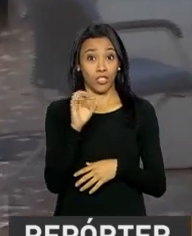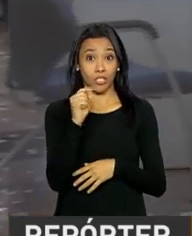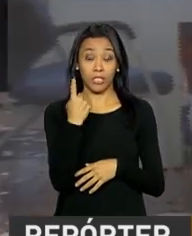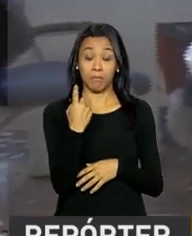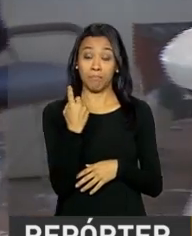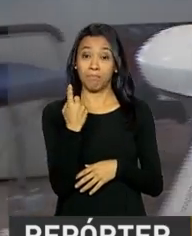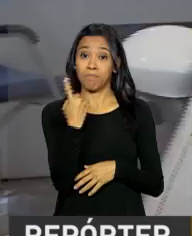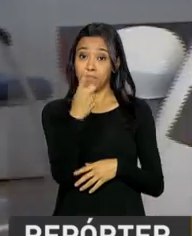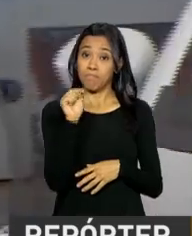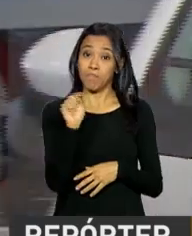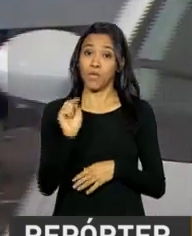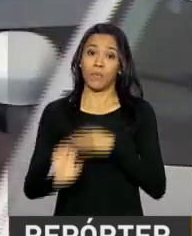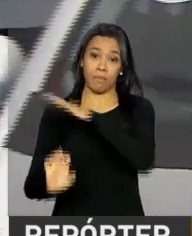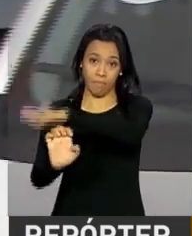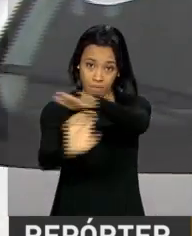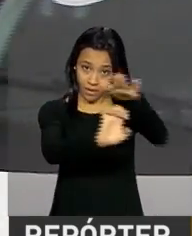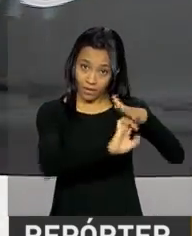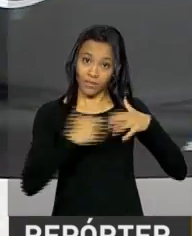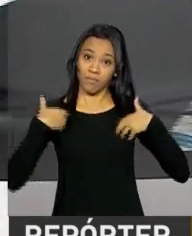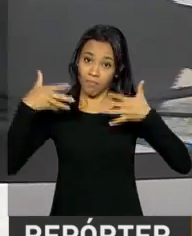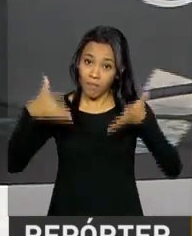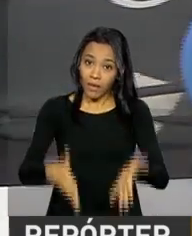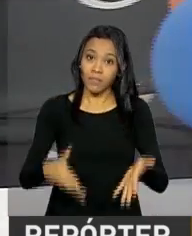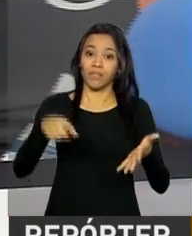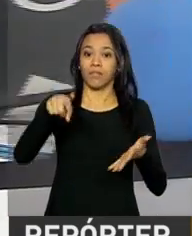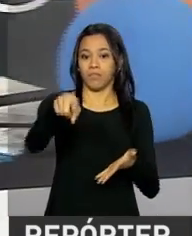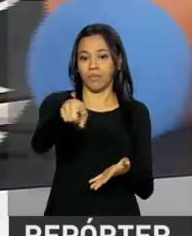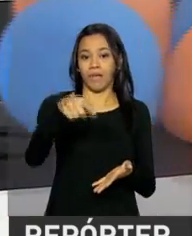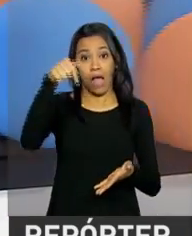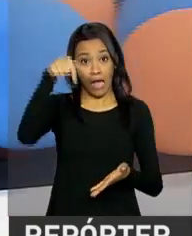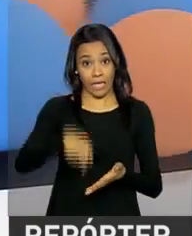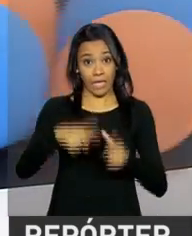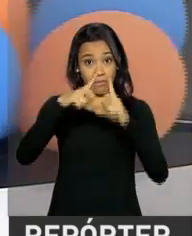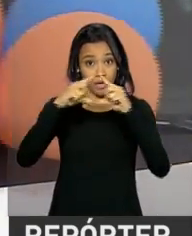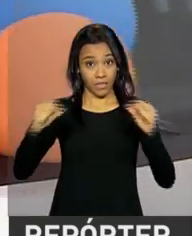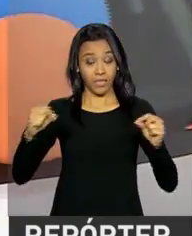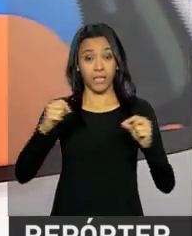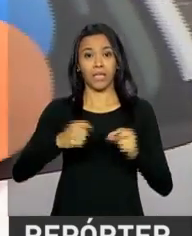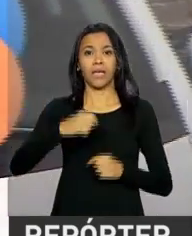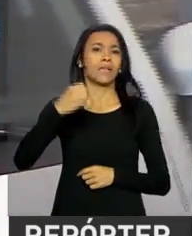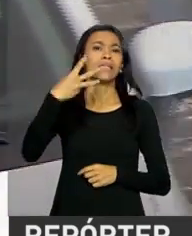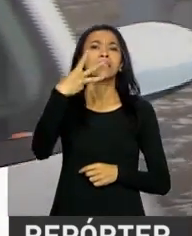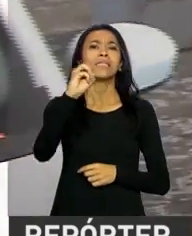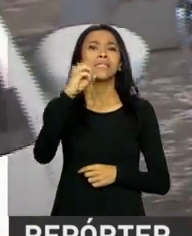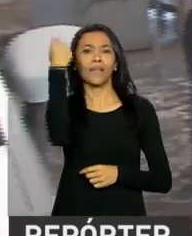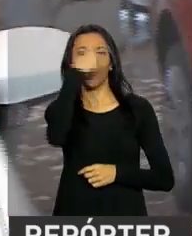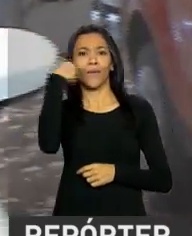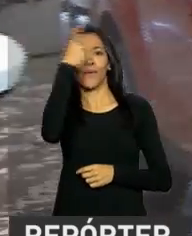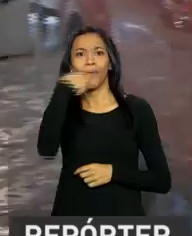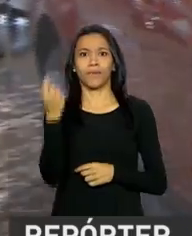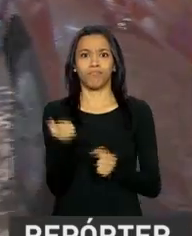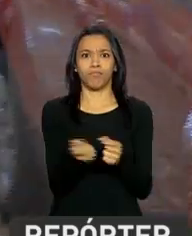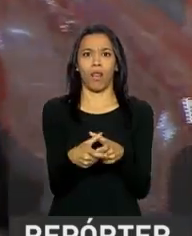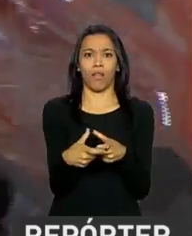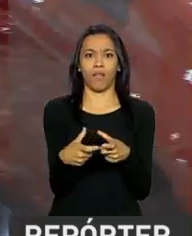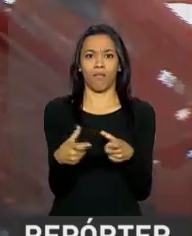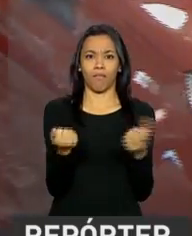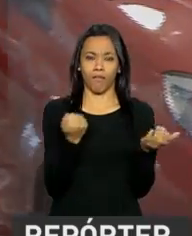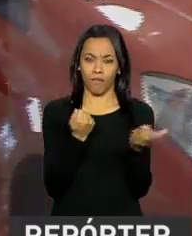todo o país participam do Salão Auto Caixa. Nesta, aqui em Brasília, só nas primeiras 30 horas, o aumento nas vendas